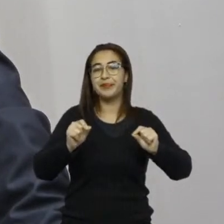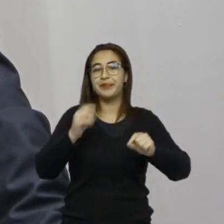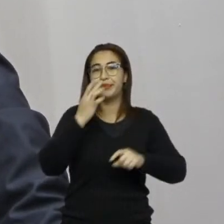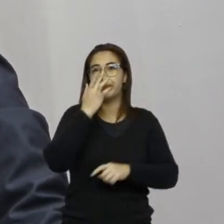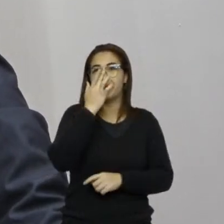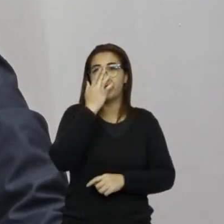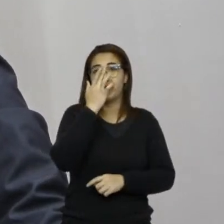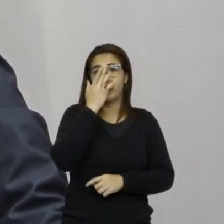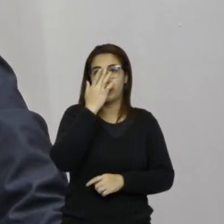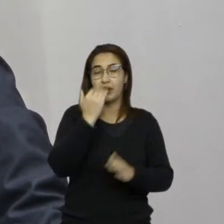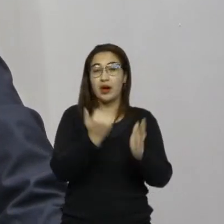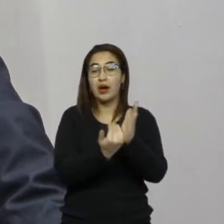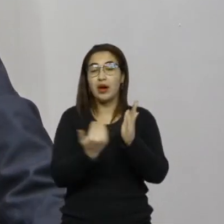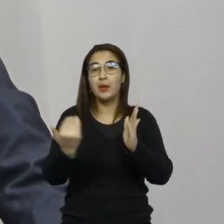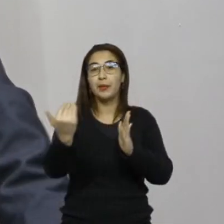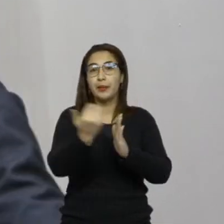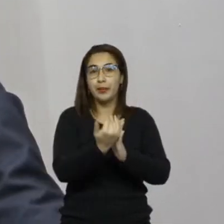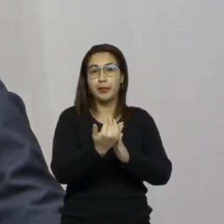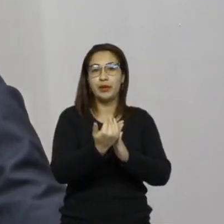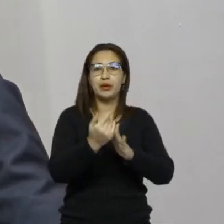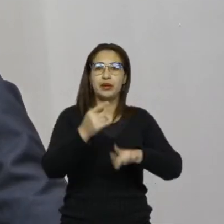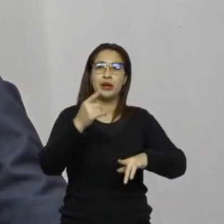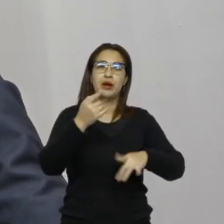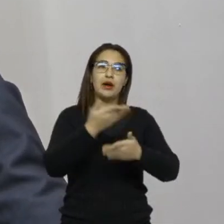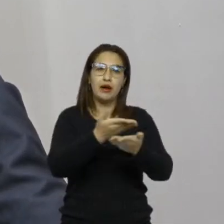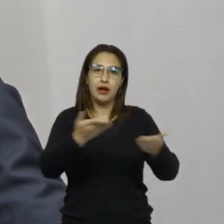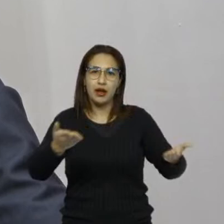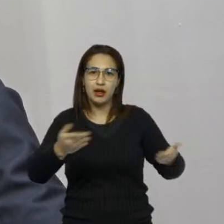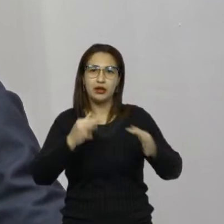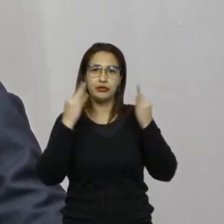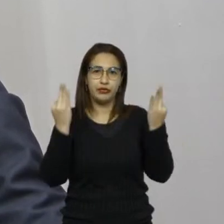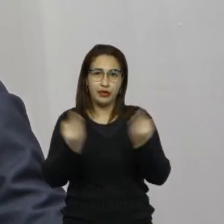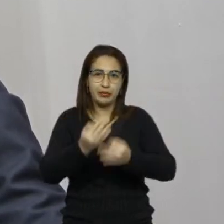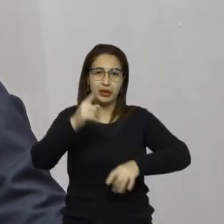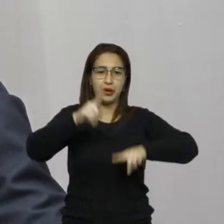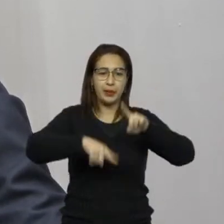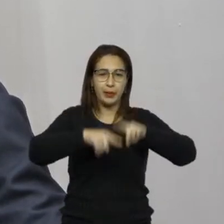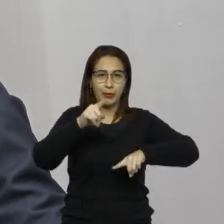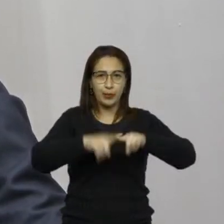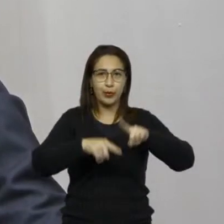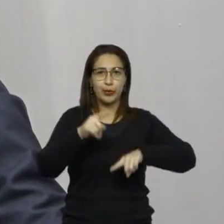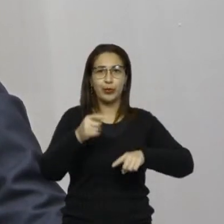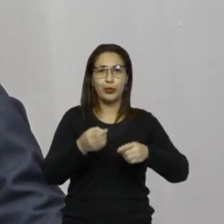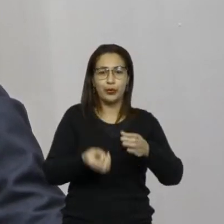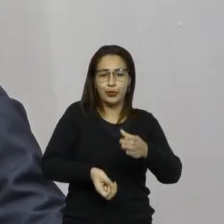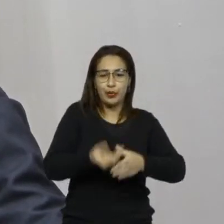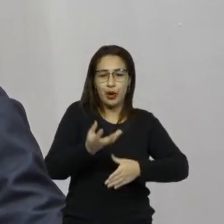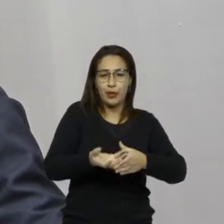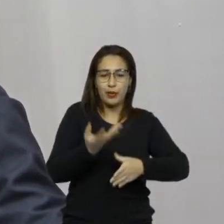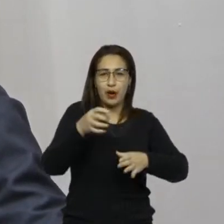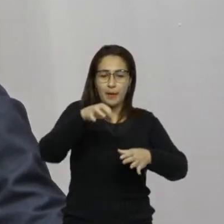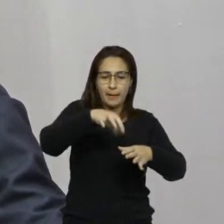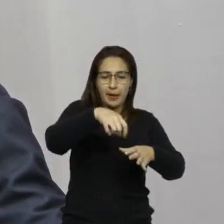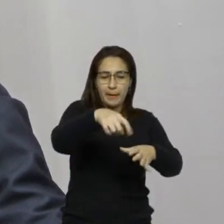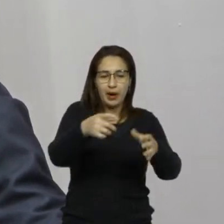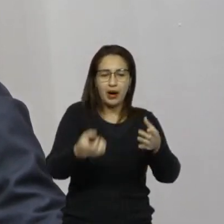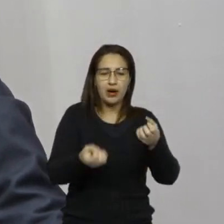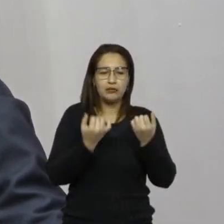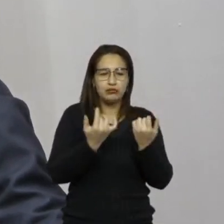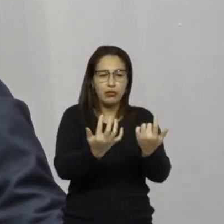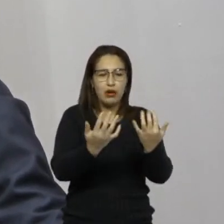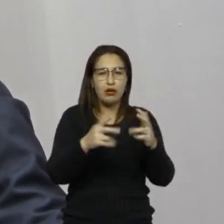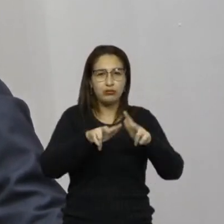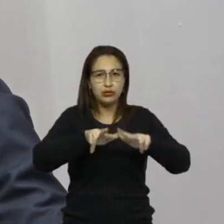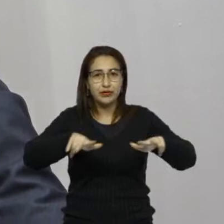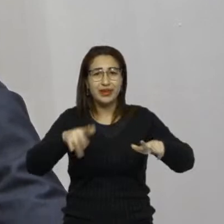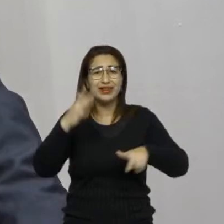que aumentaram os produtores de produtos saudáveis, nós sabemos das